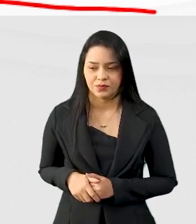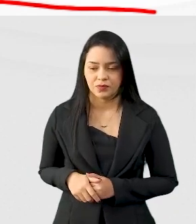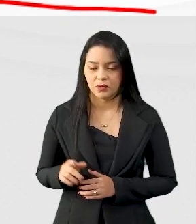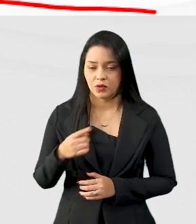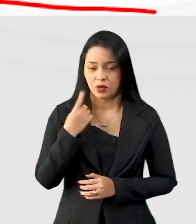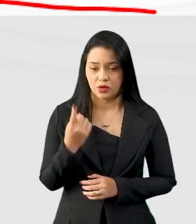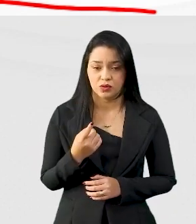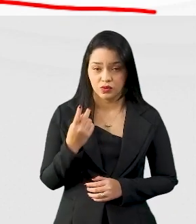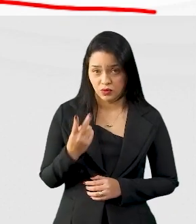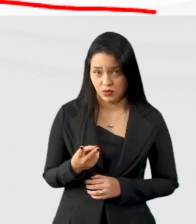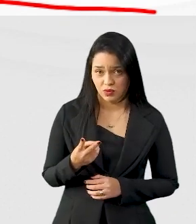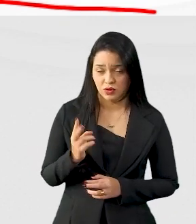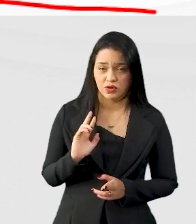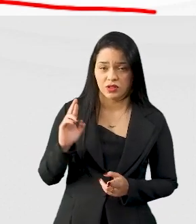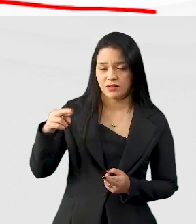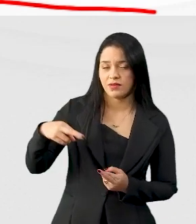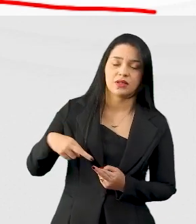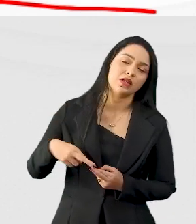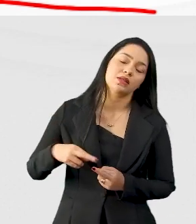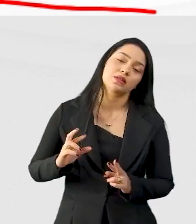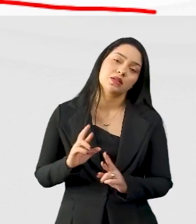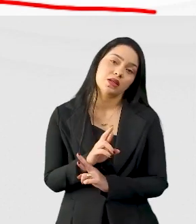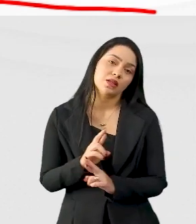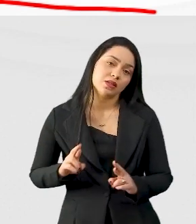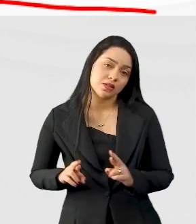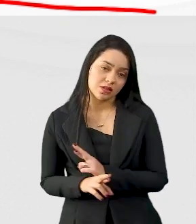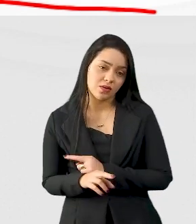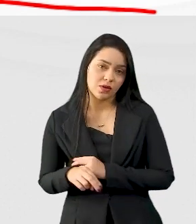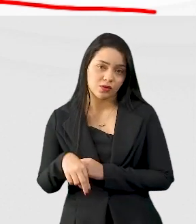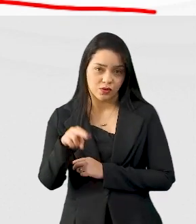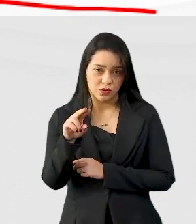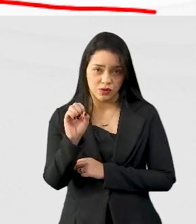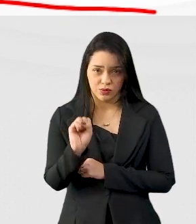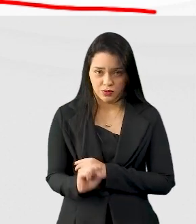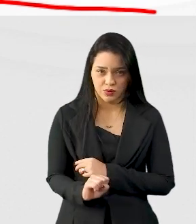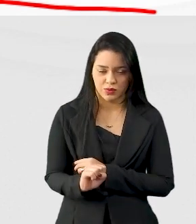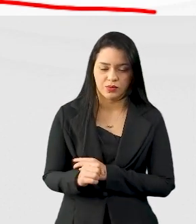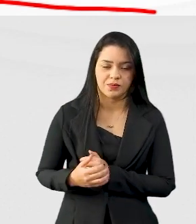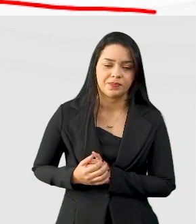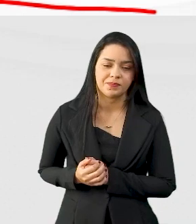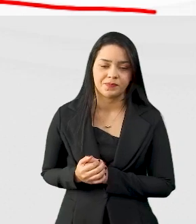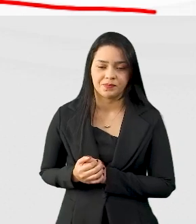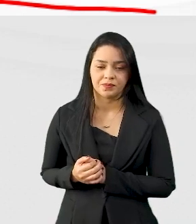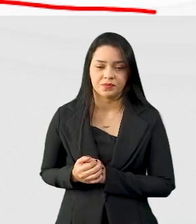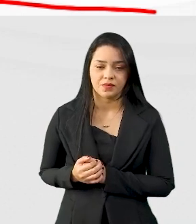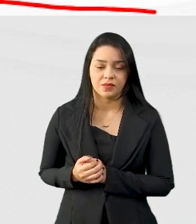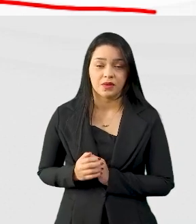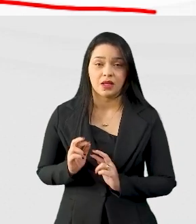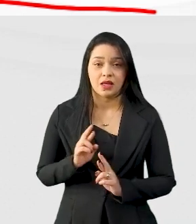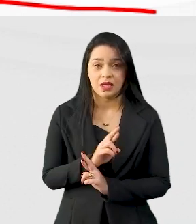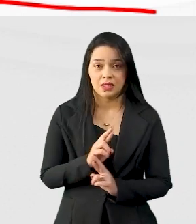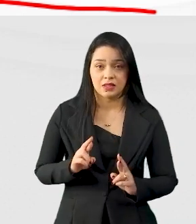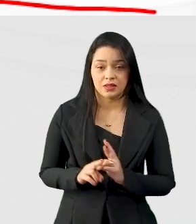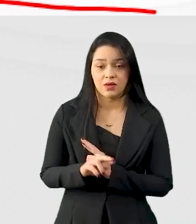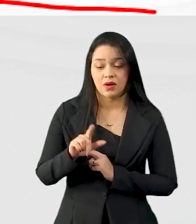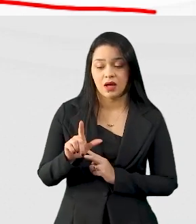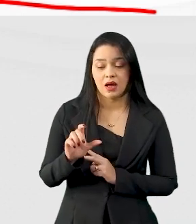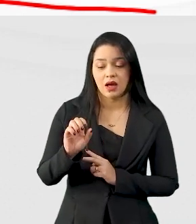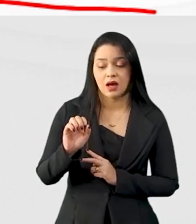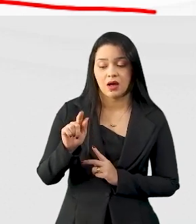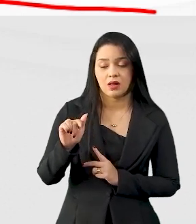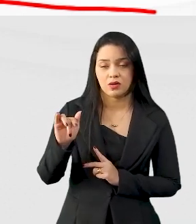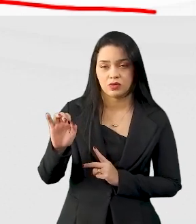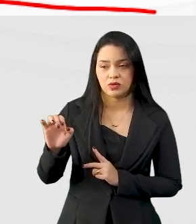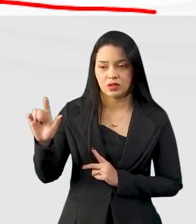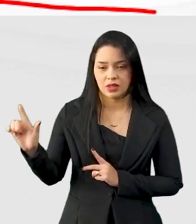nossos dois pontos de referência em relação ao norte e em relação ao sul. Em relação à longitude, nós temos